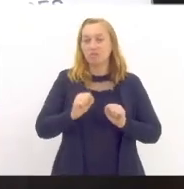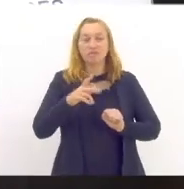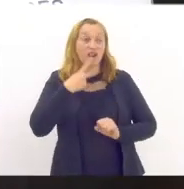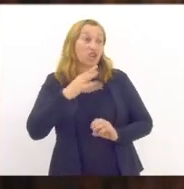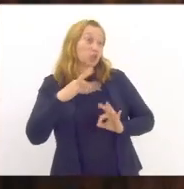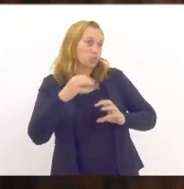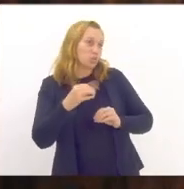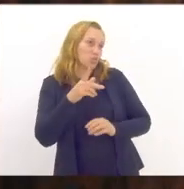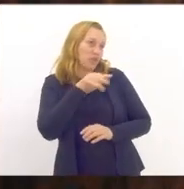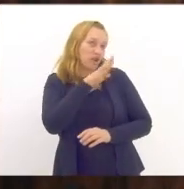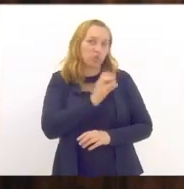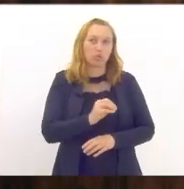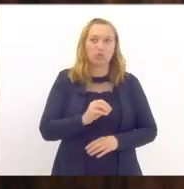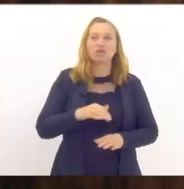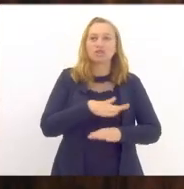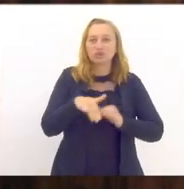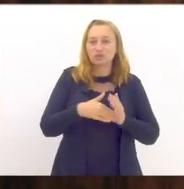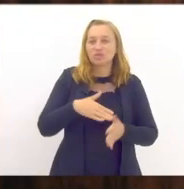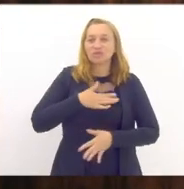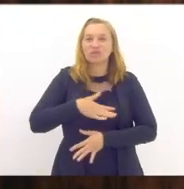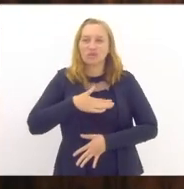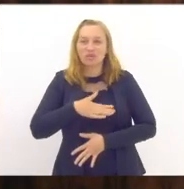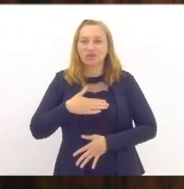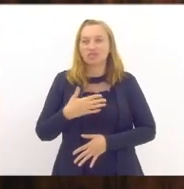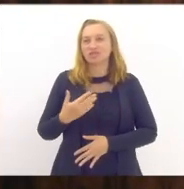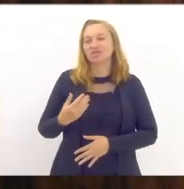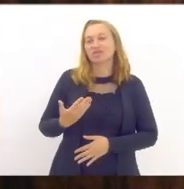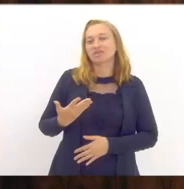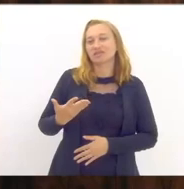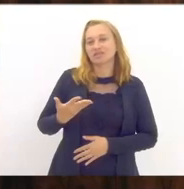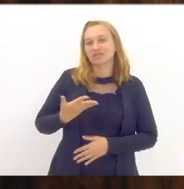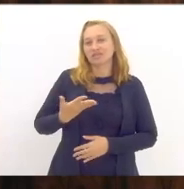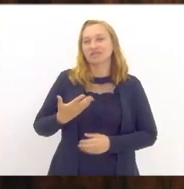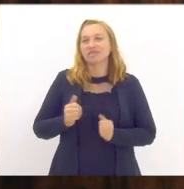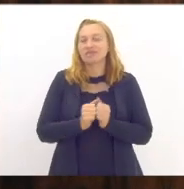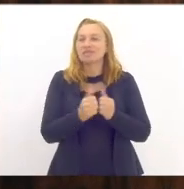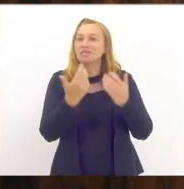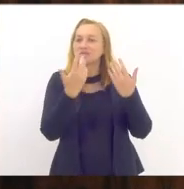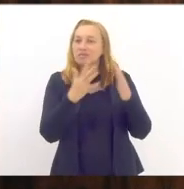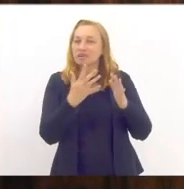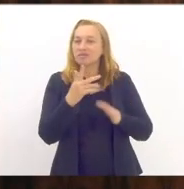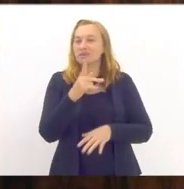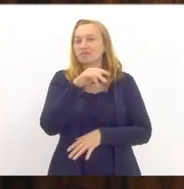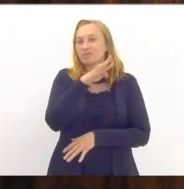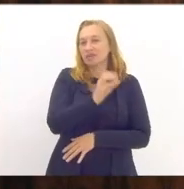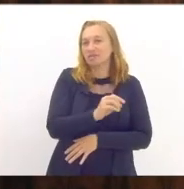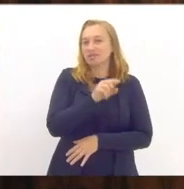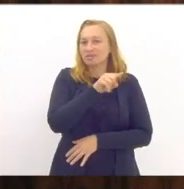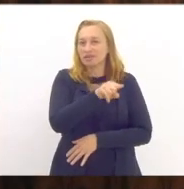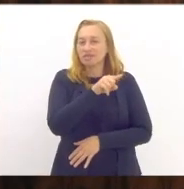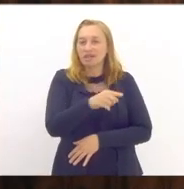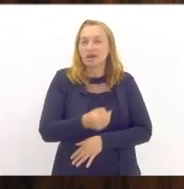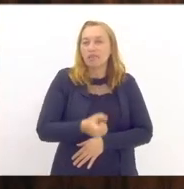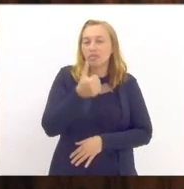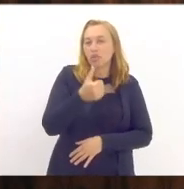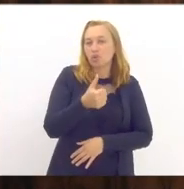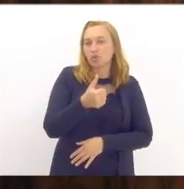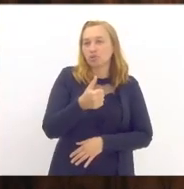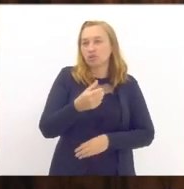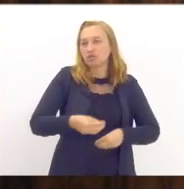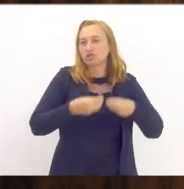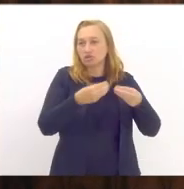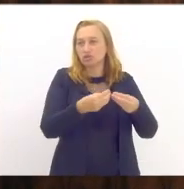Pedro. Que todos gostam de conviver. Pedro, dar parabéns para você é pouco. Eu te